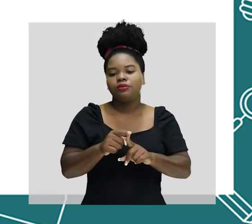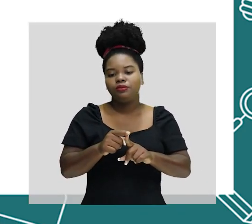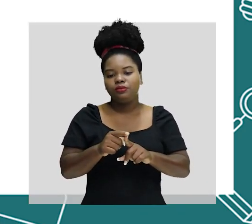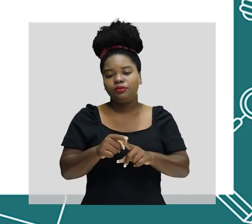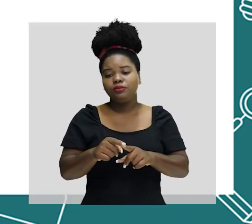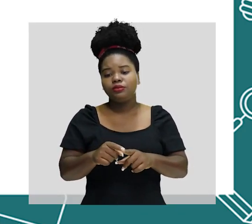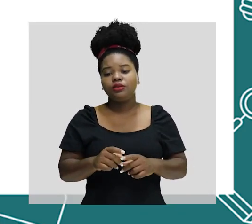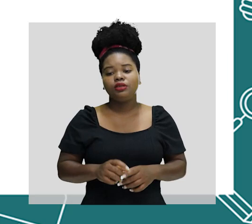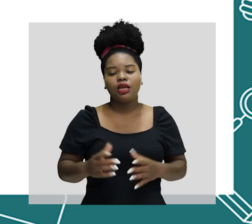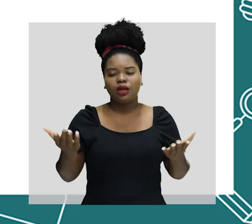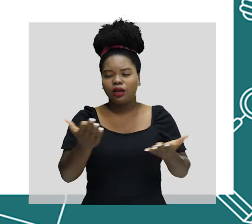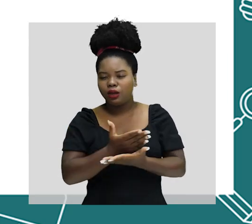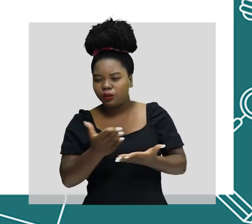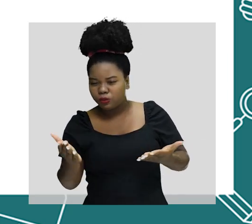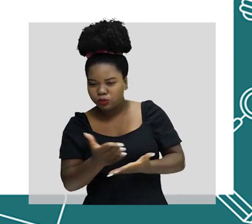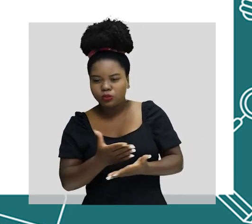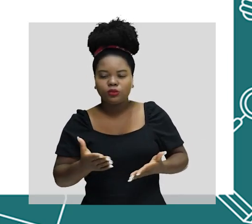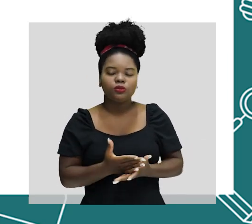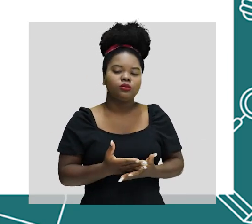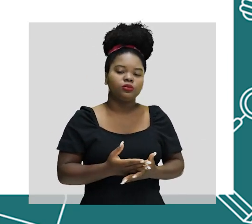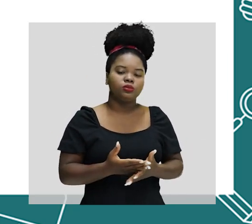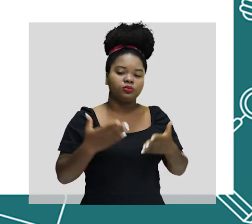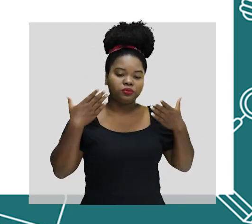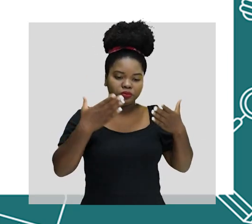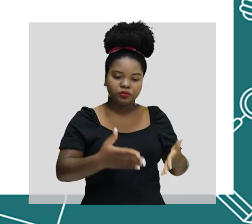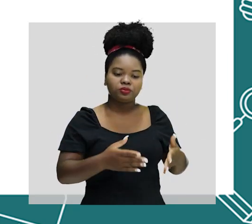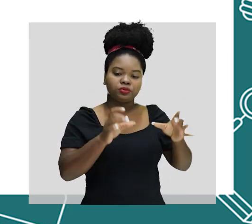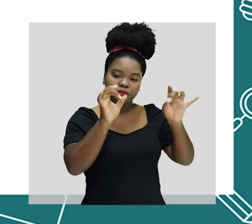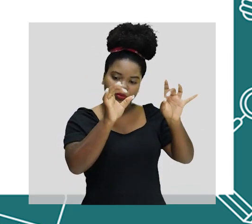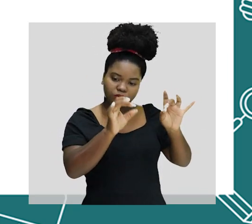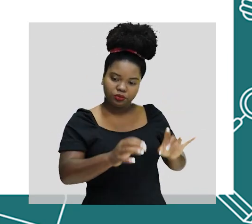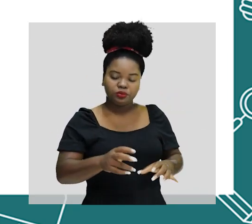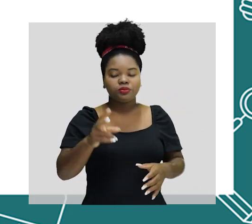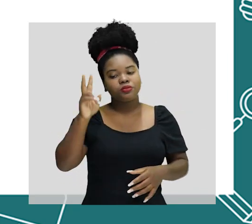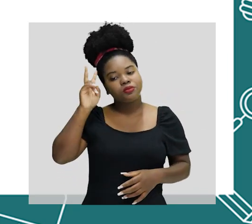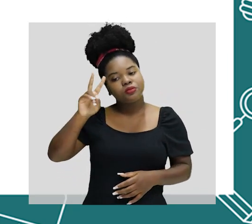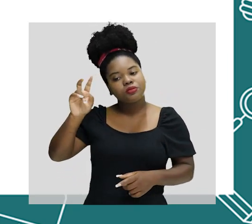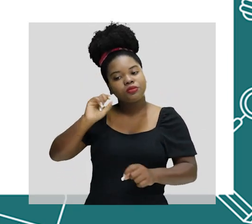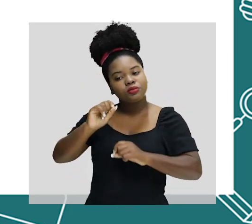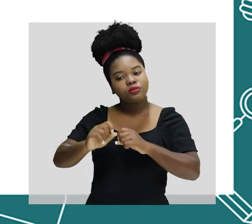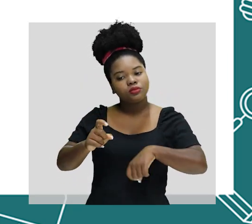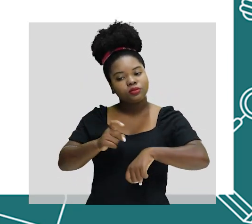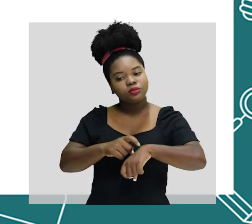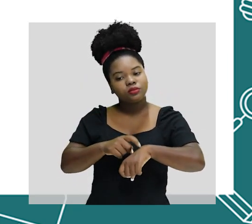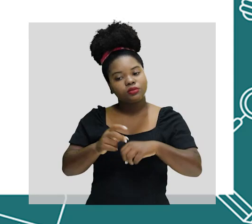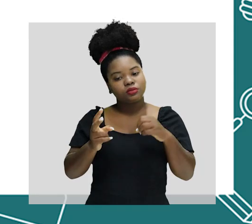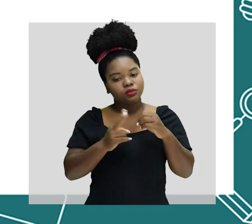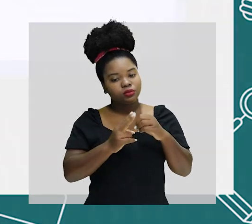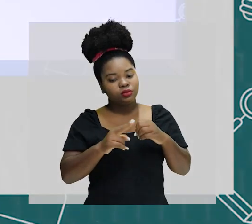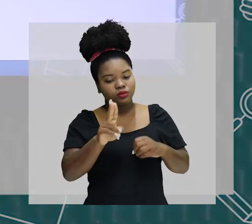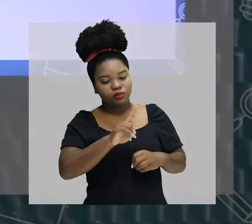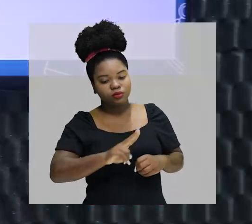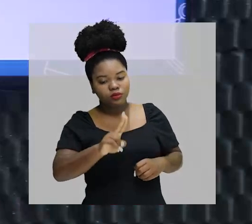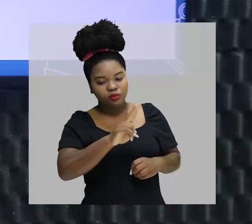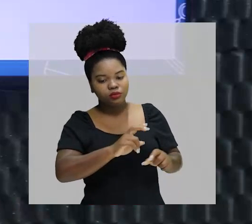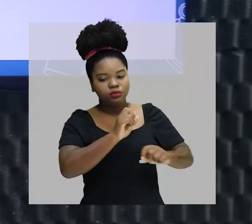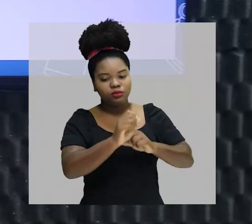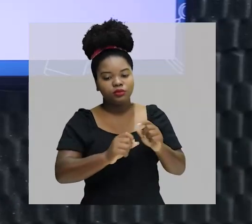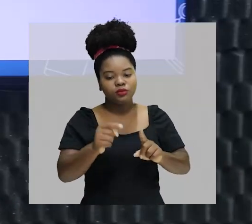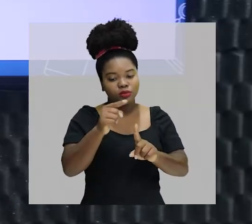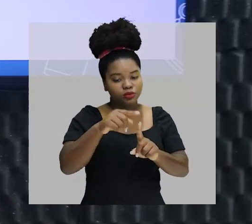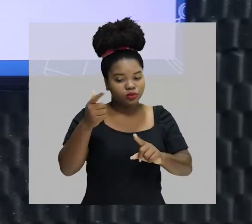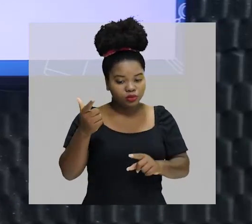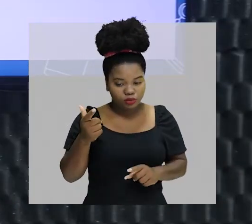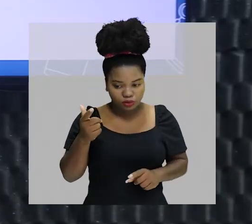casos especiais, tá? Então nós vamos relembrar um pouquinho dos tempos verbais que usam a forma contínua, que vocês sabem